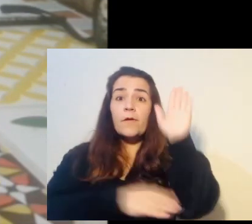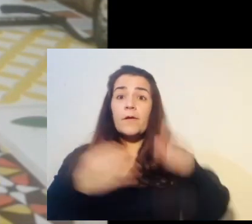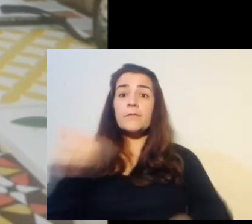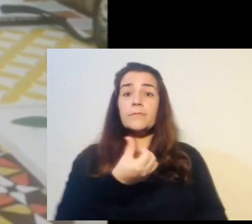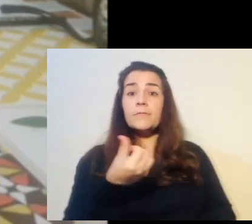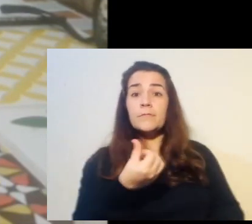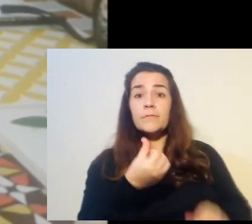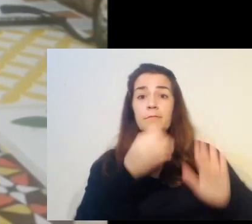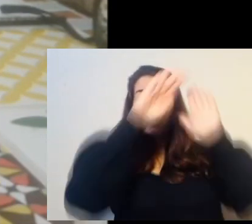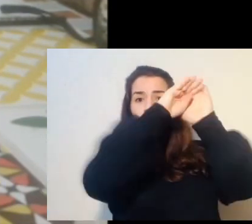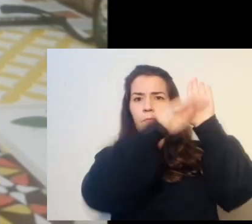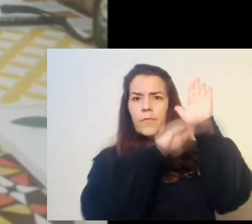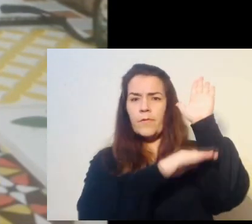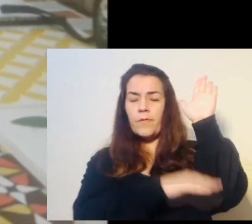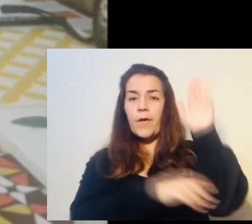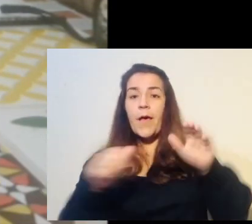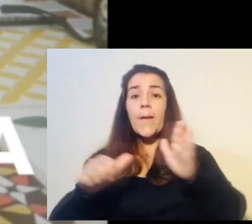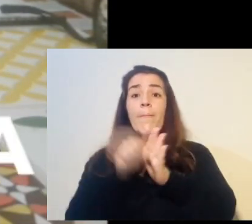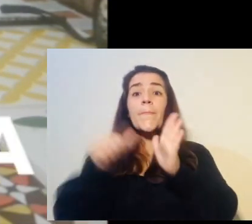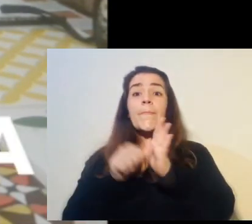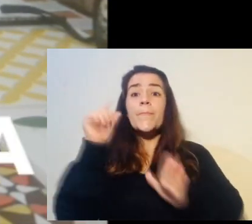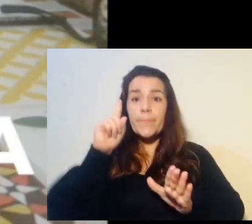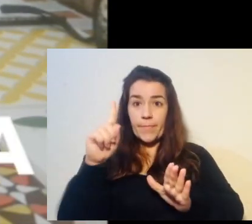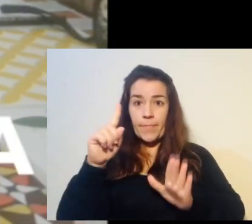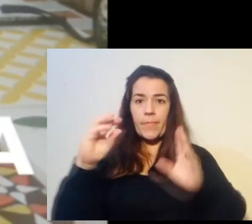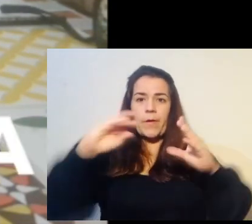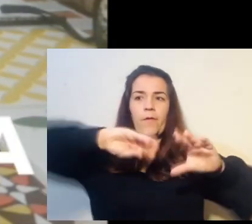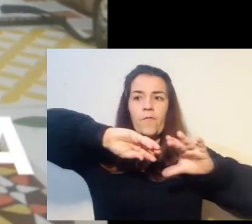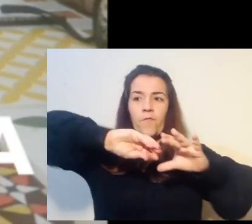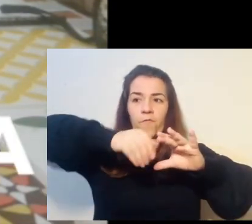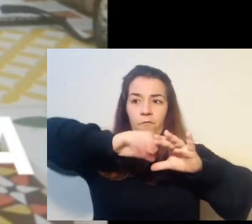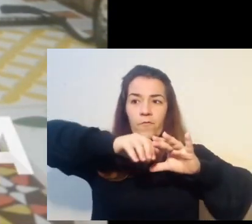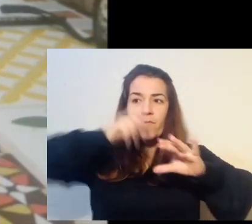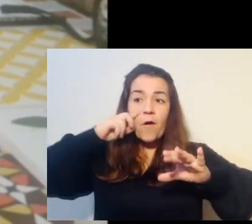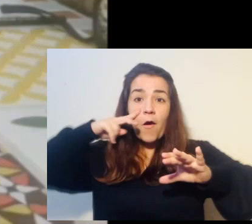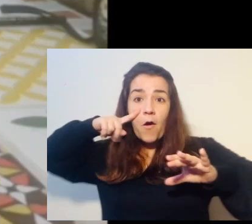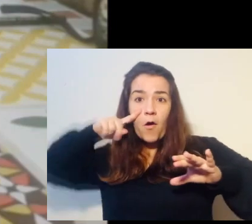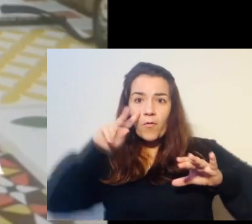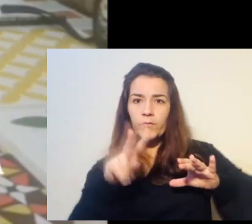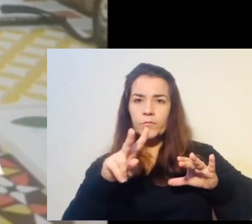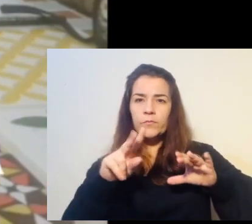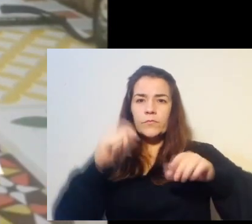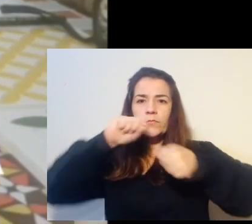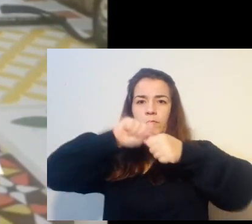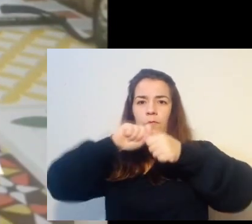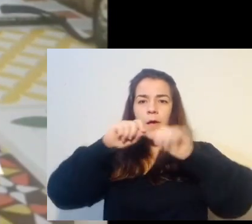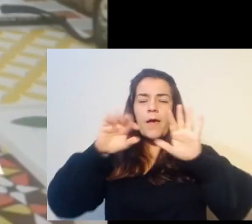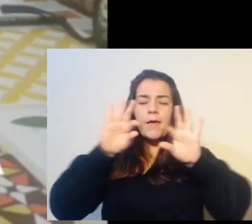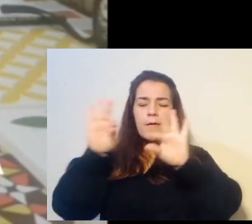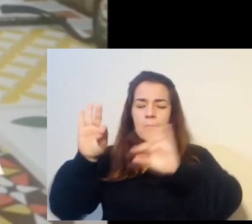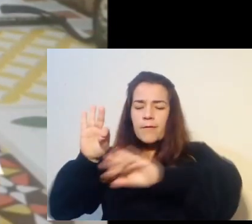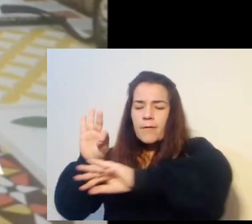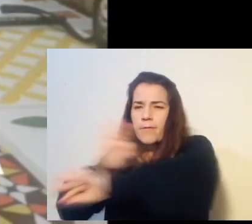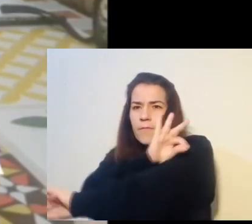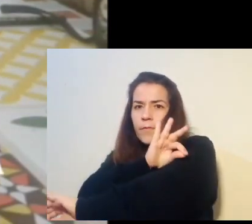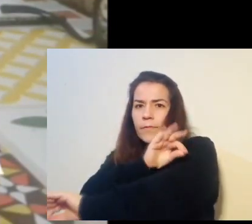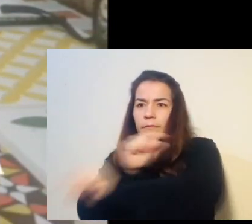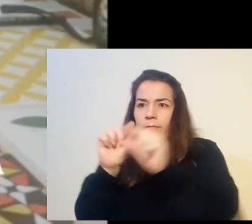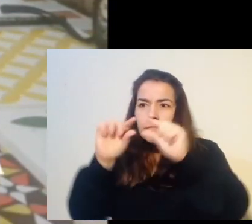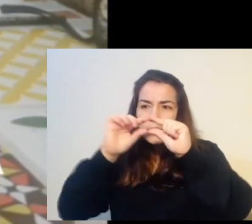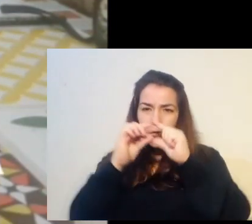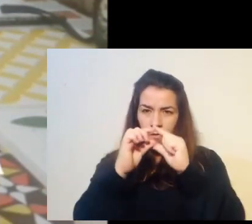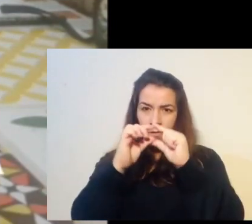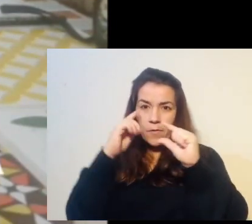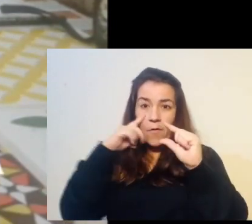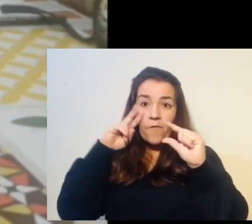dividi em 6 etapas o nosso processo. Primeira etapa, colocar a rolha, que eu já fiz. Depois, segunda etapa, medir a rolha com esse material